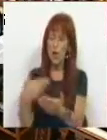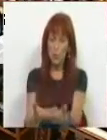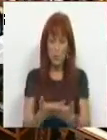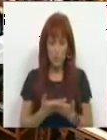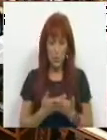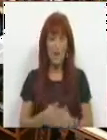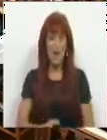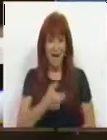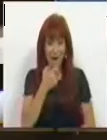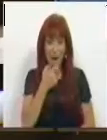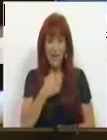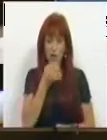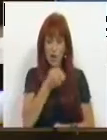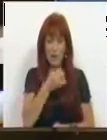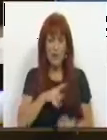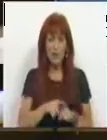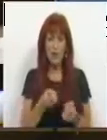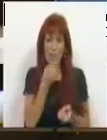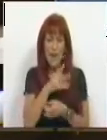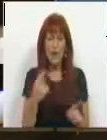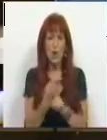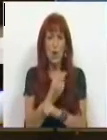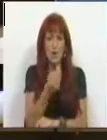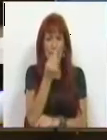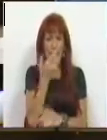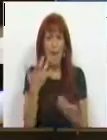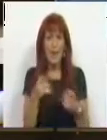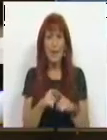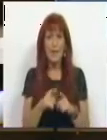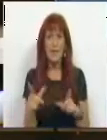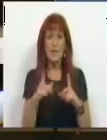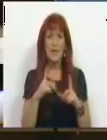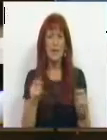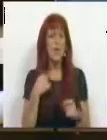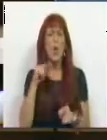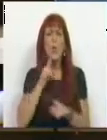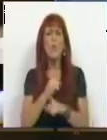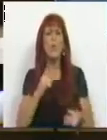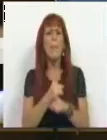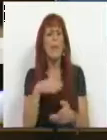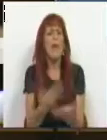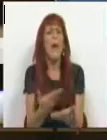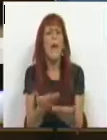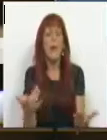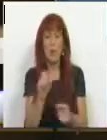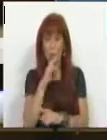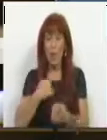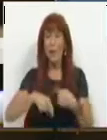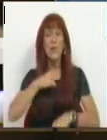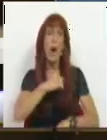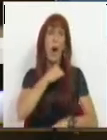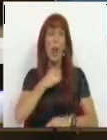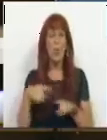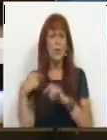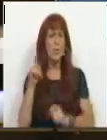proposto apenas nos desperdícios e nas perdas de bens alimentares, sem ir às suas verdadeiras causas, pode levar-nos a ignorar